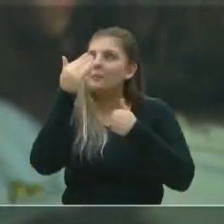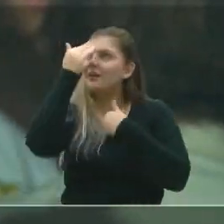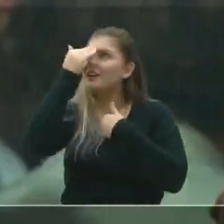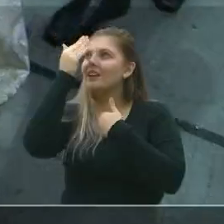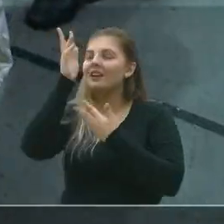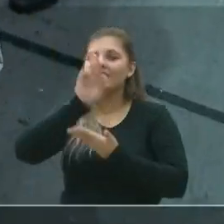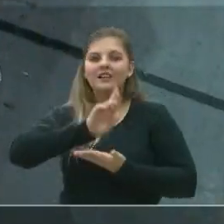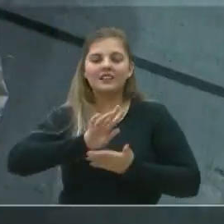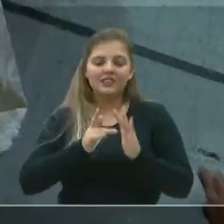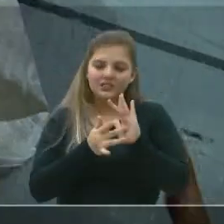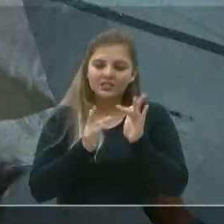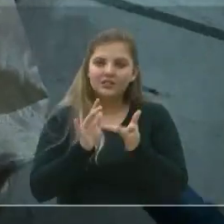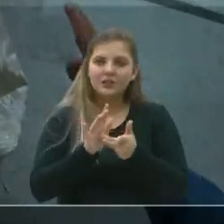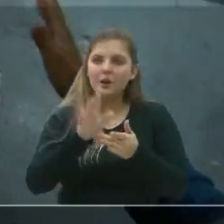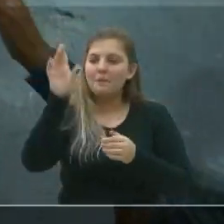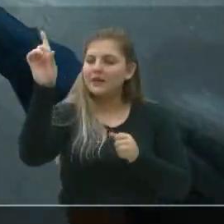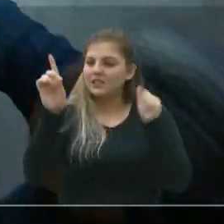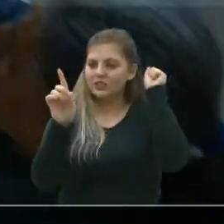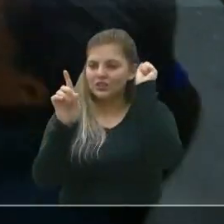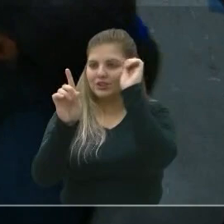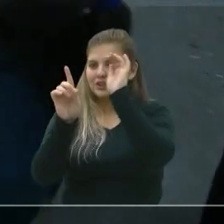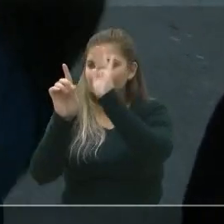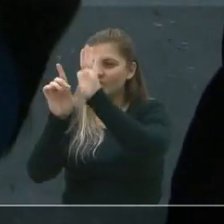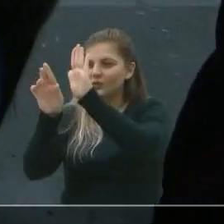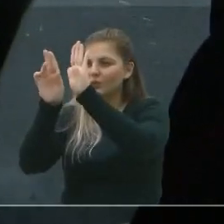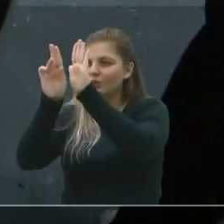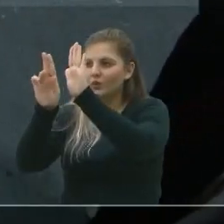Jesus. Bendito seja o teu santo nome.